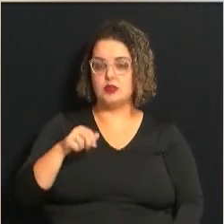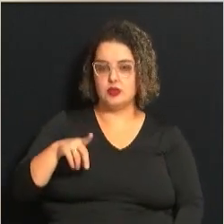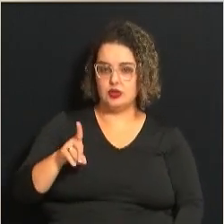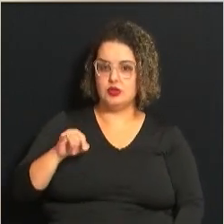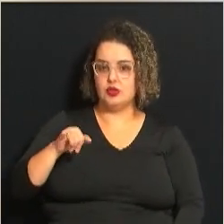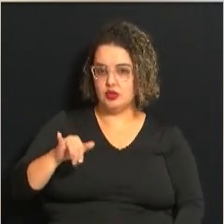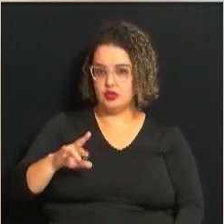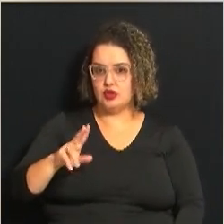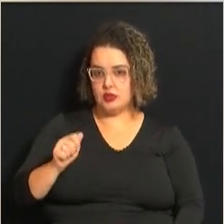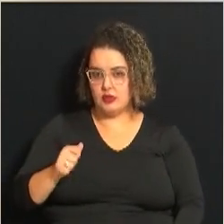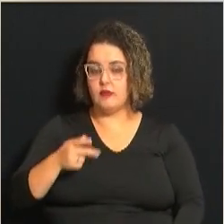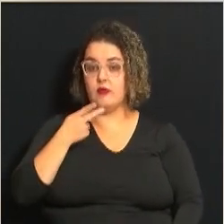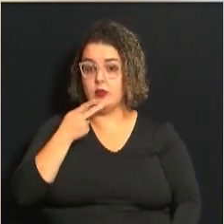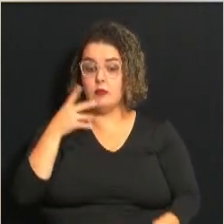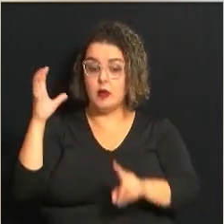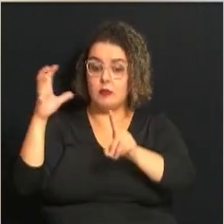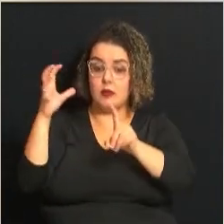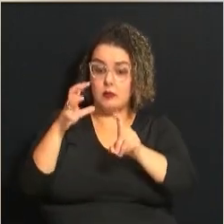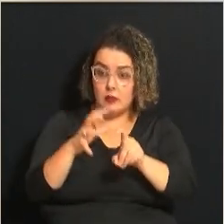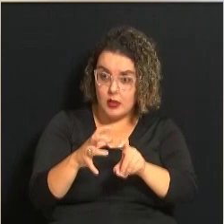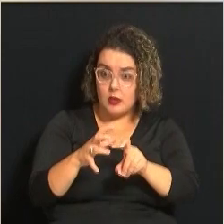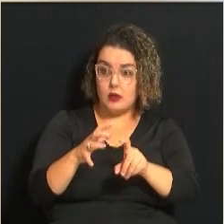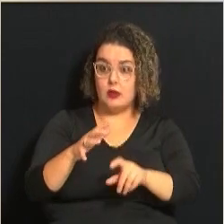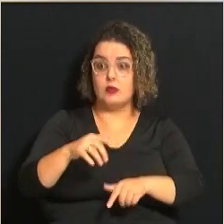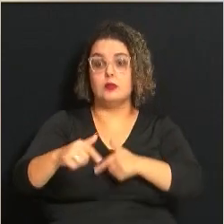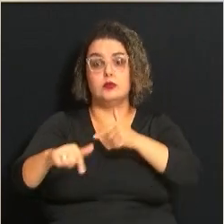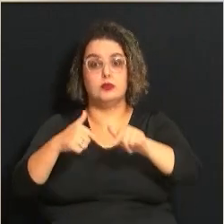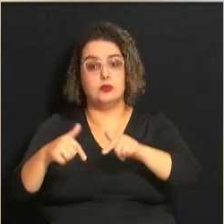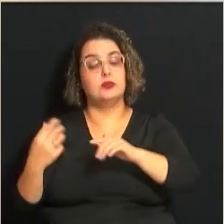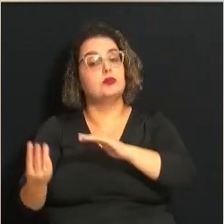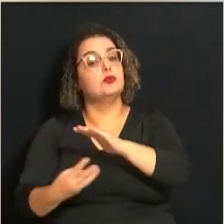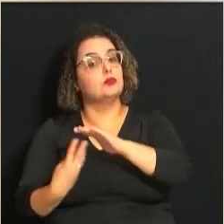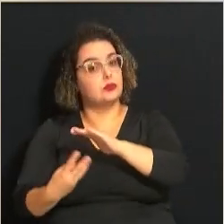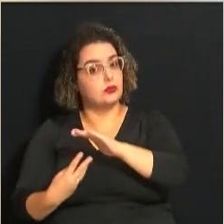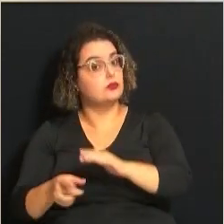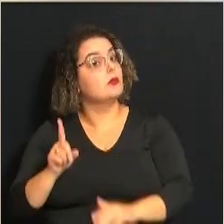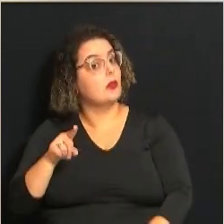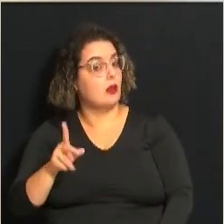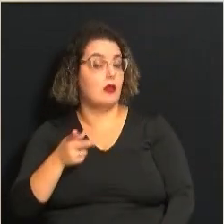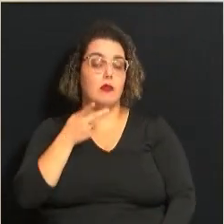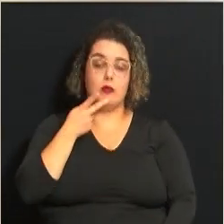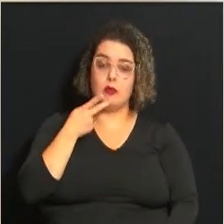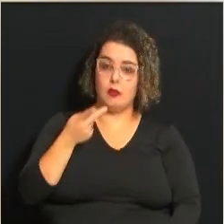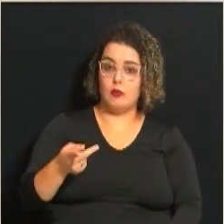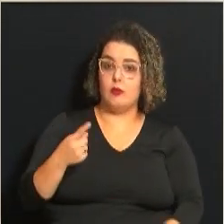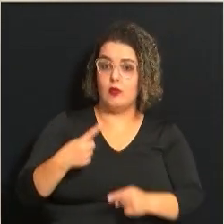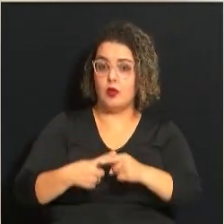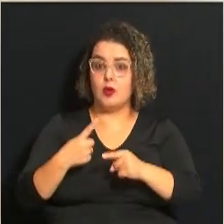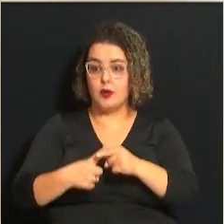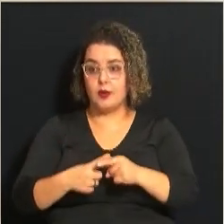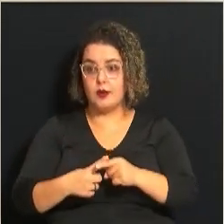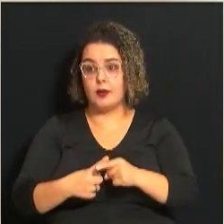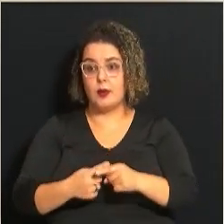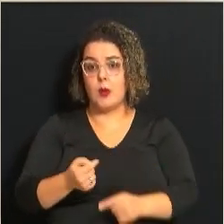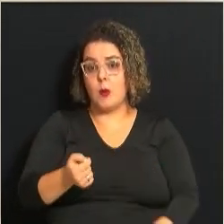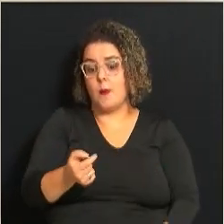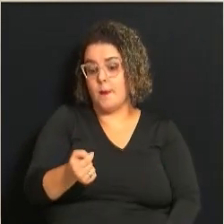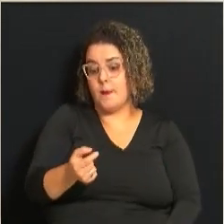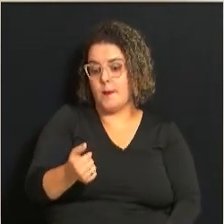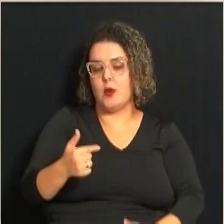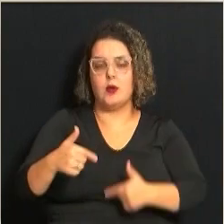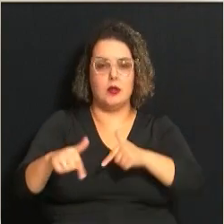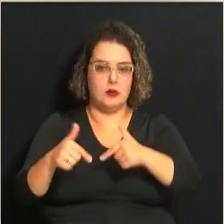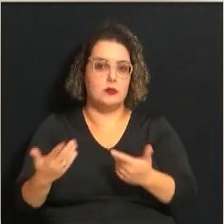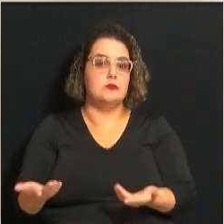assédio moral que está muito localizado nos trabalhadores terceirizados, né? Porque coloca ali poucos trabalhadores,